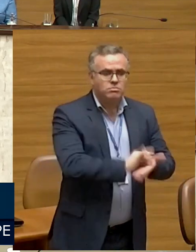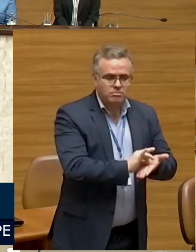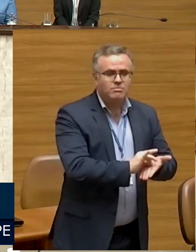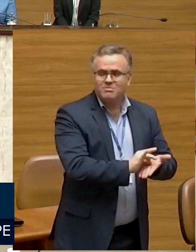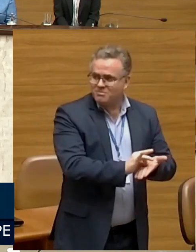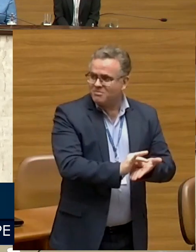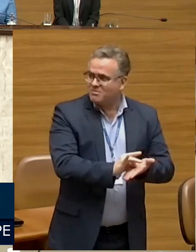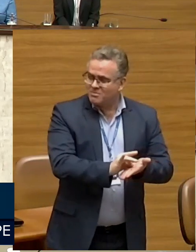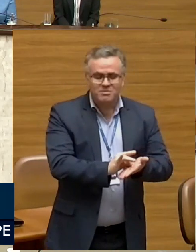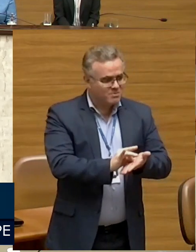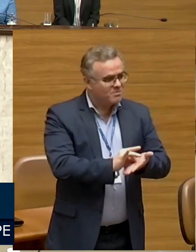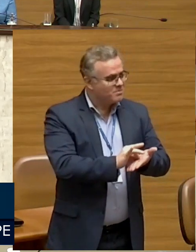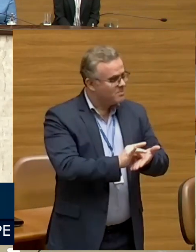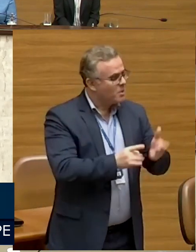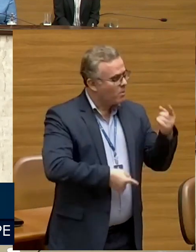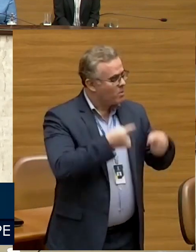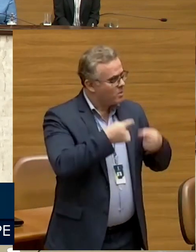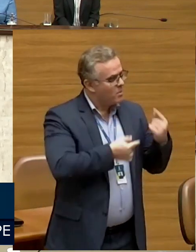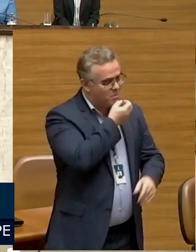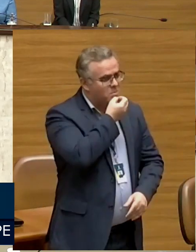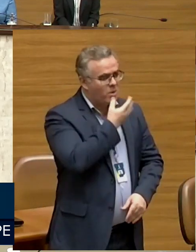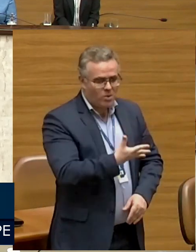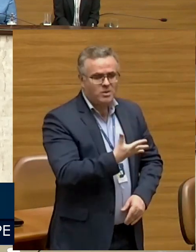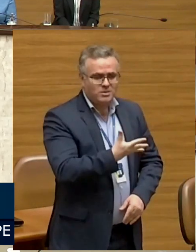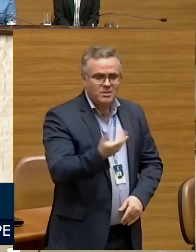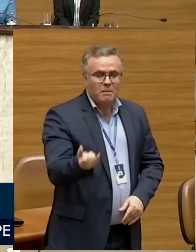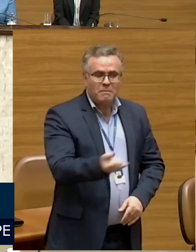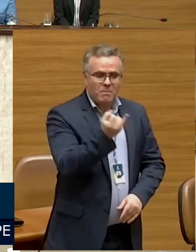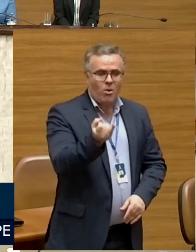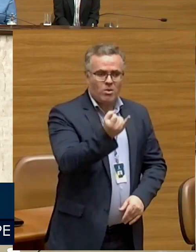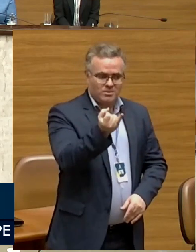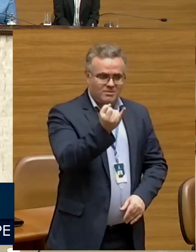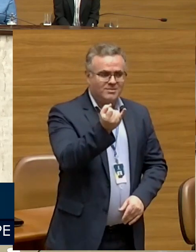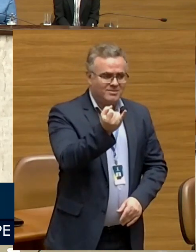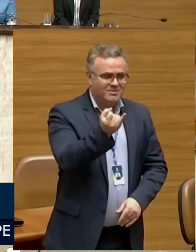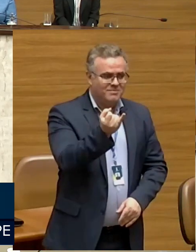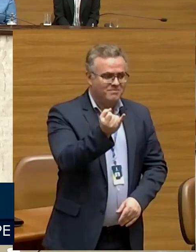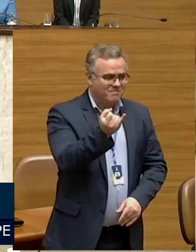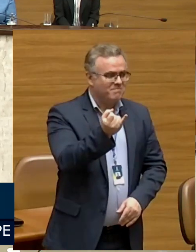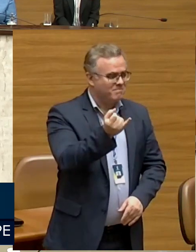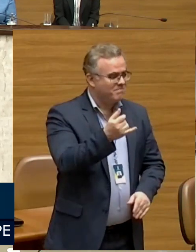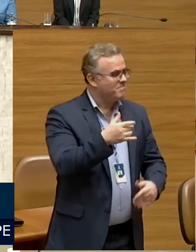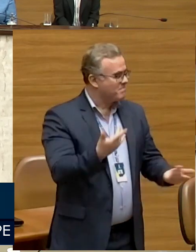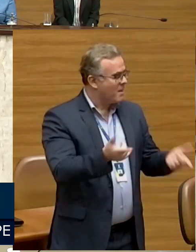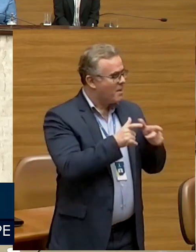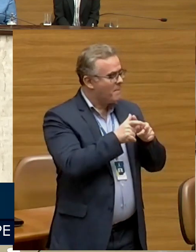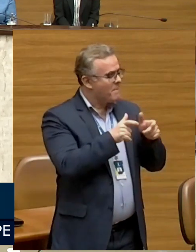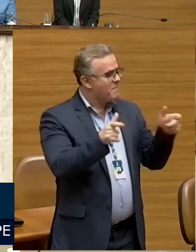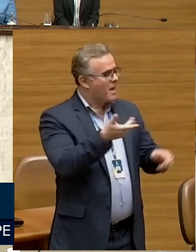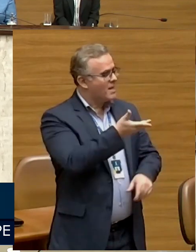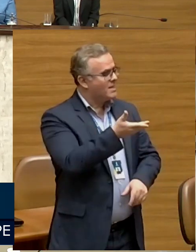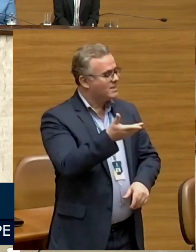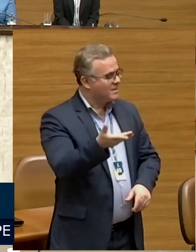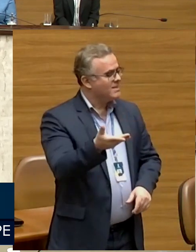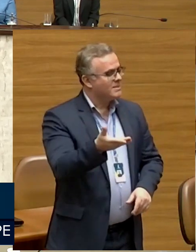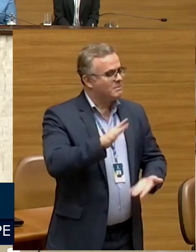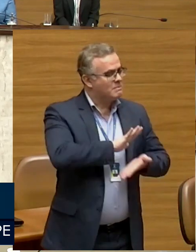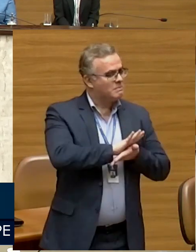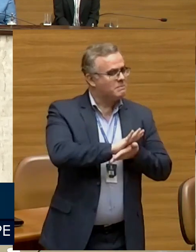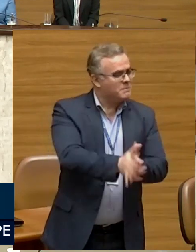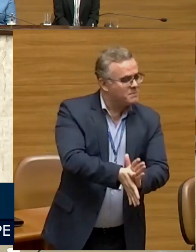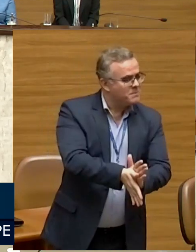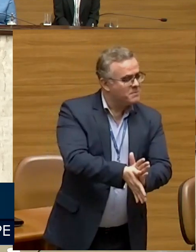né, políticas públicas tão importantes para essas, né, maiorias minorizadas.